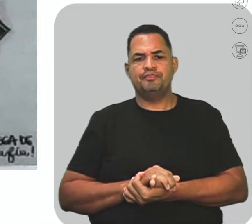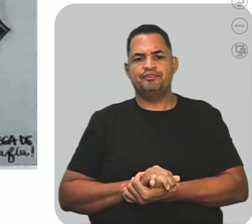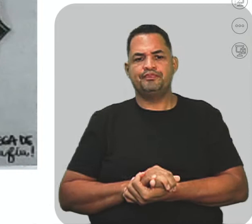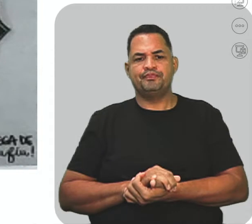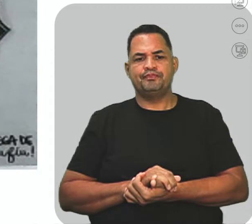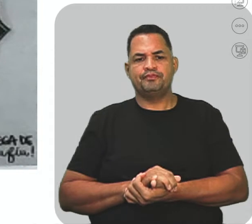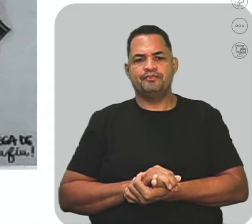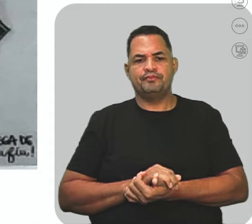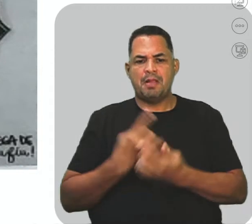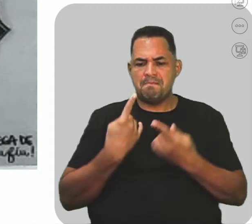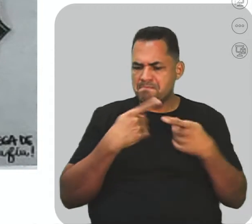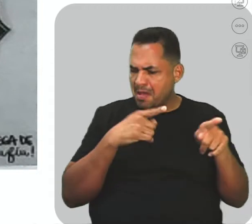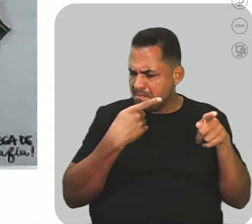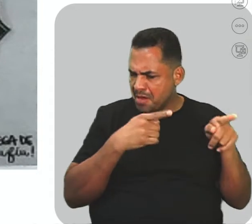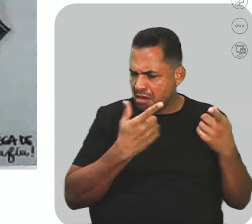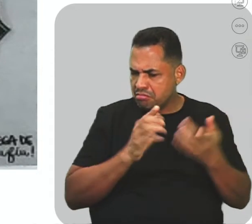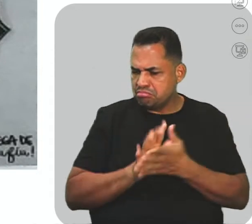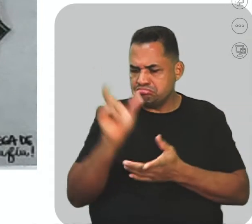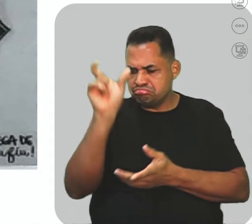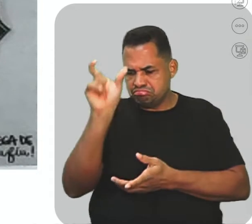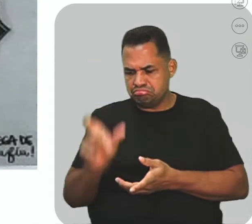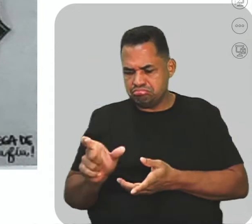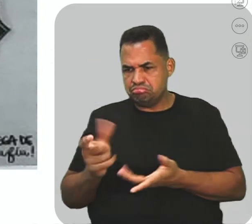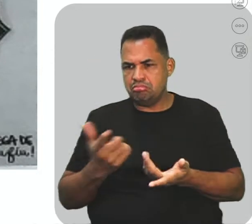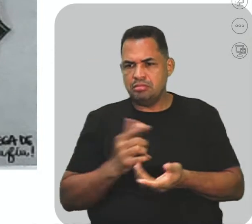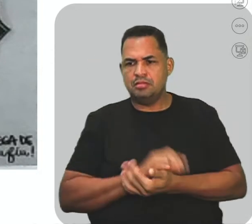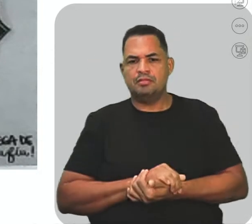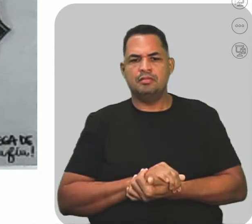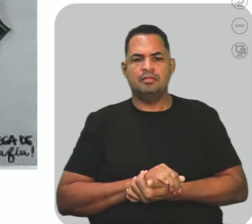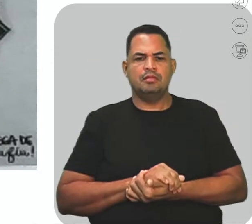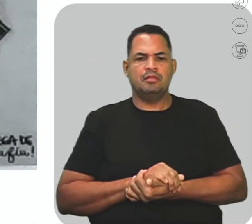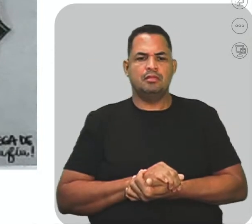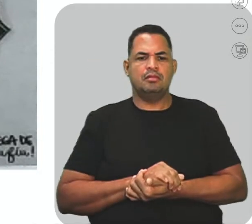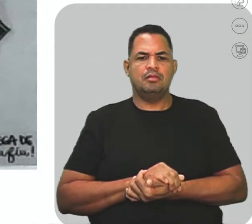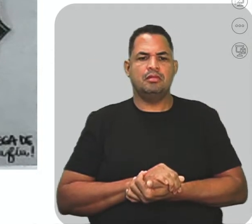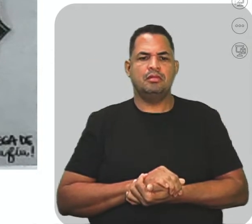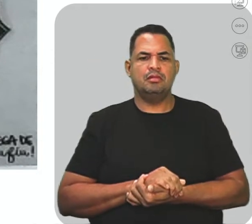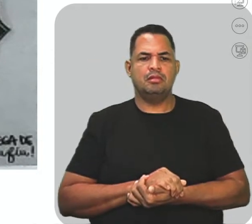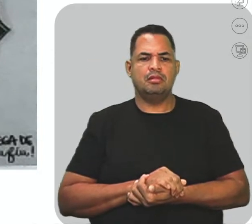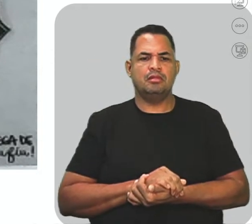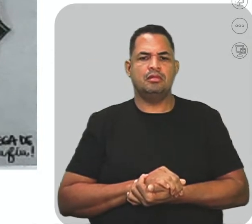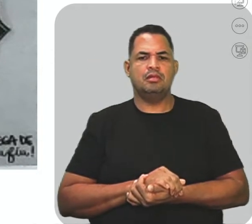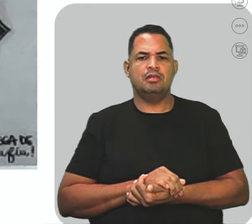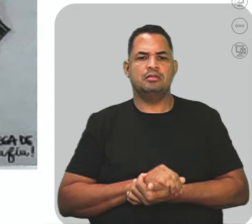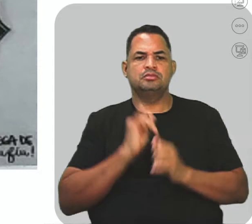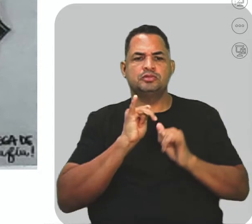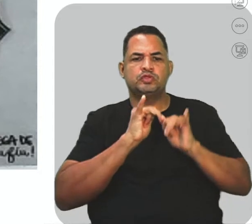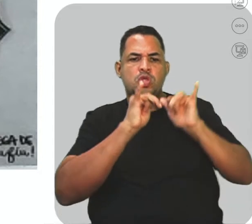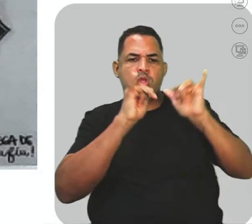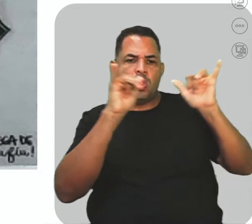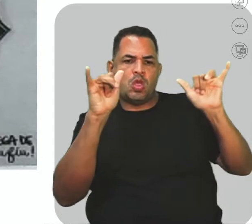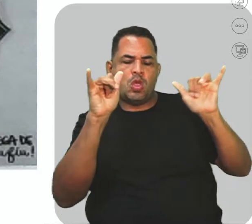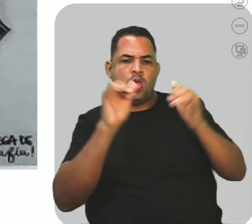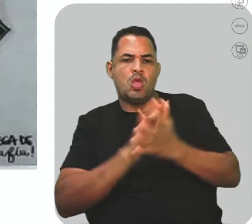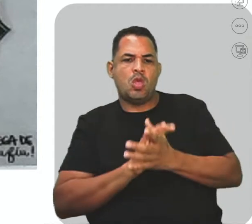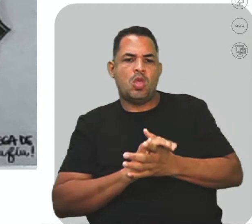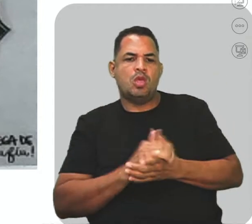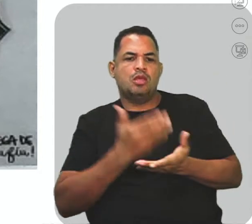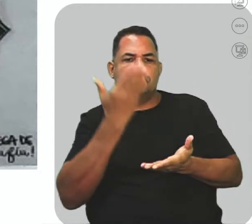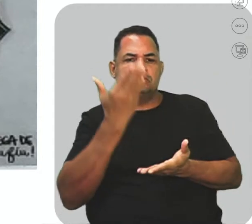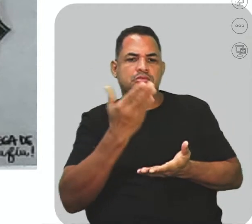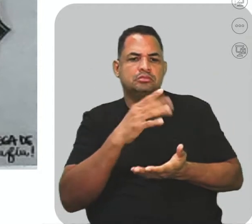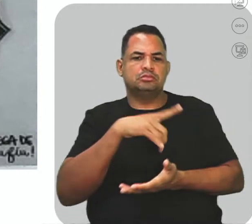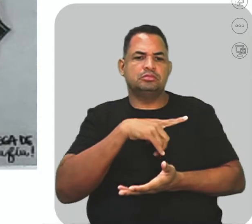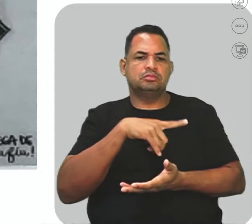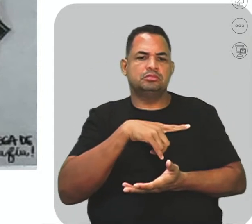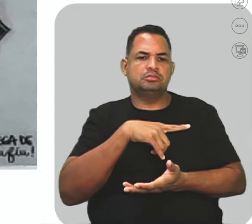só, é uma campanha, né? Então a gente vê que essa peça publicitária, esse gênero textual,